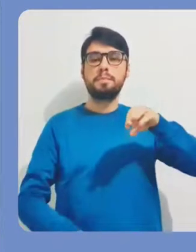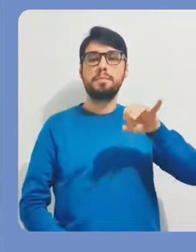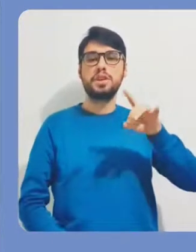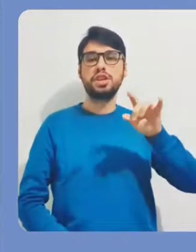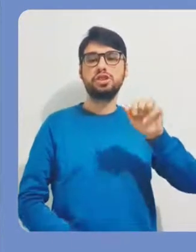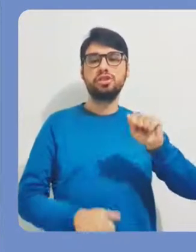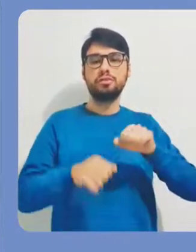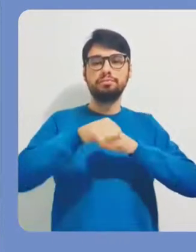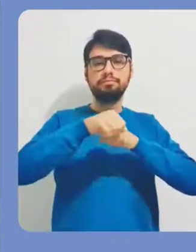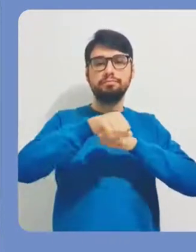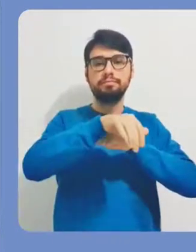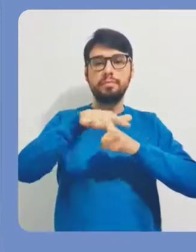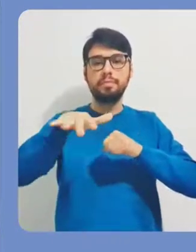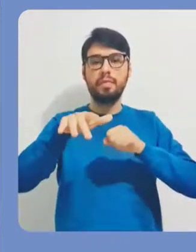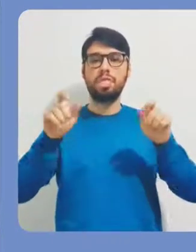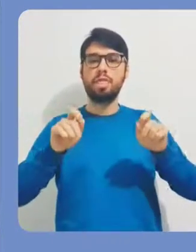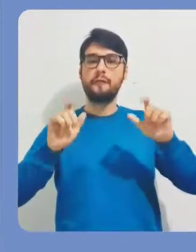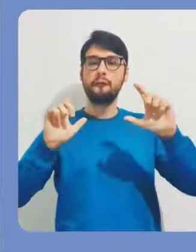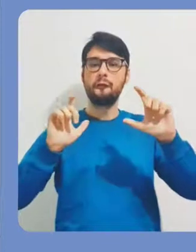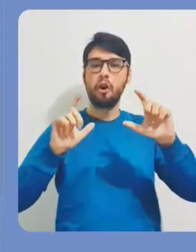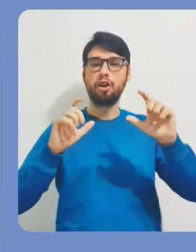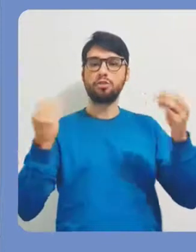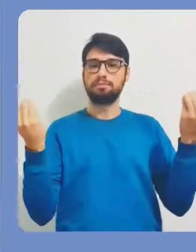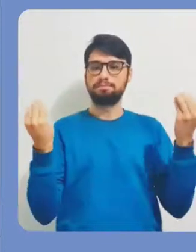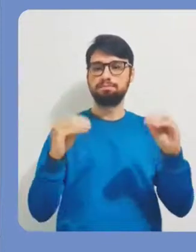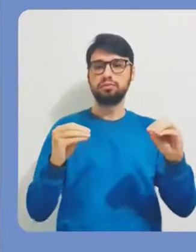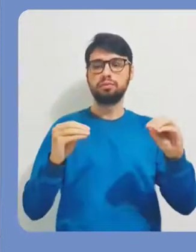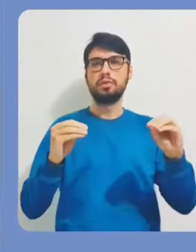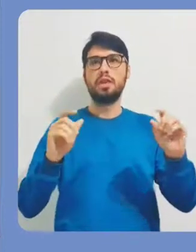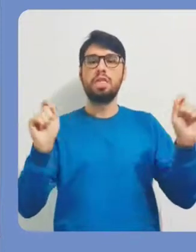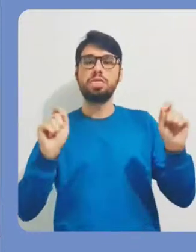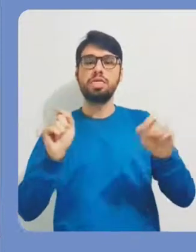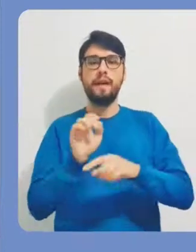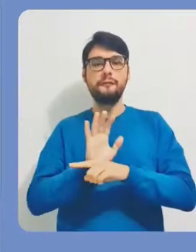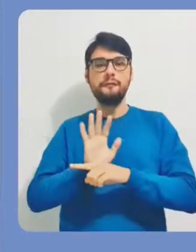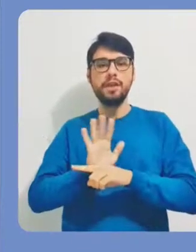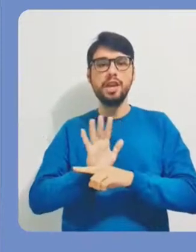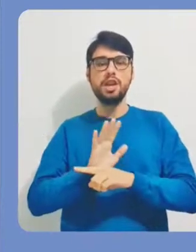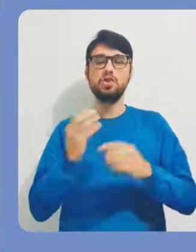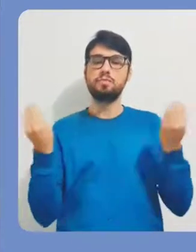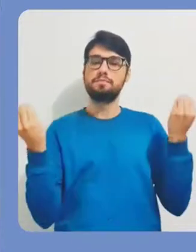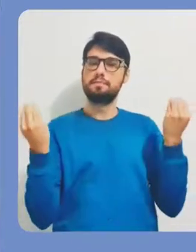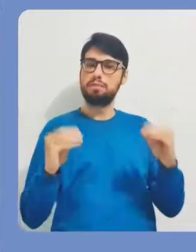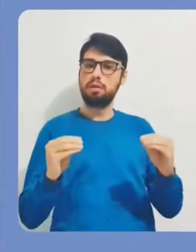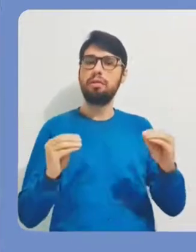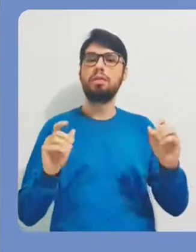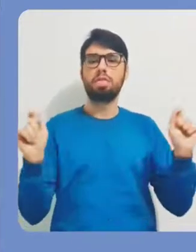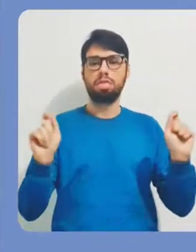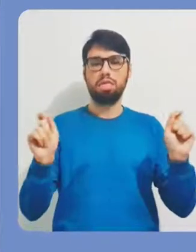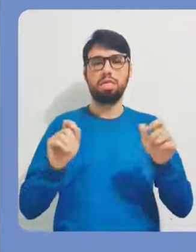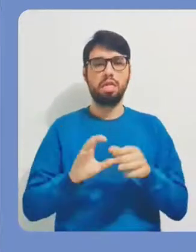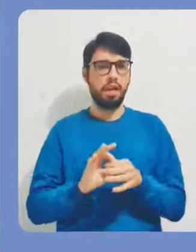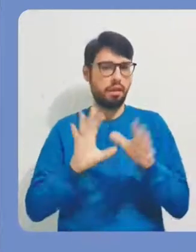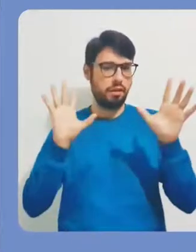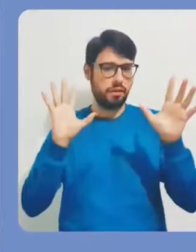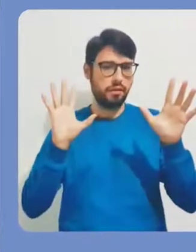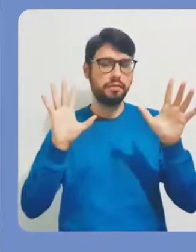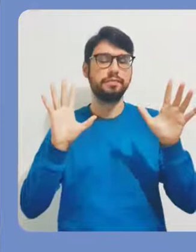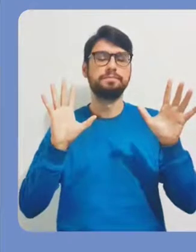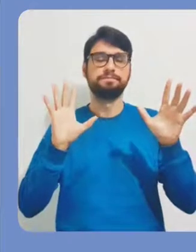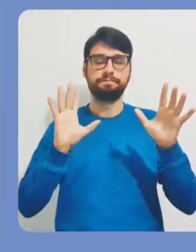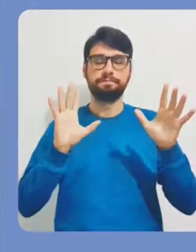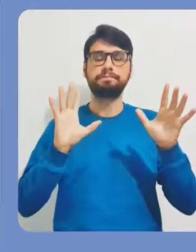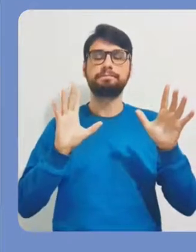A gente pode também adicionar mídias a esta página. Eu posso colocar uma foto, eu posso colocar,